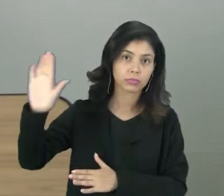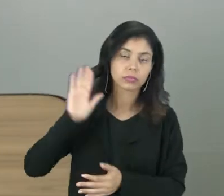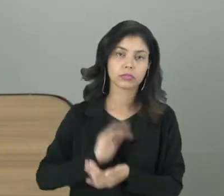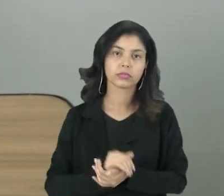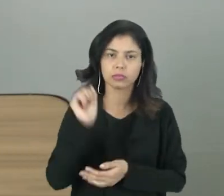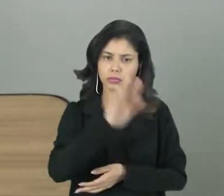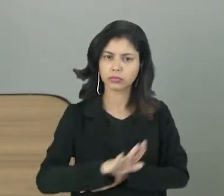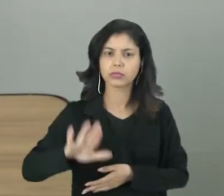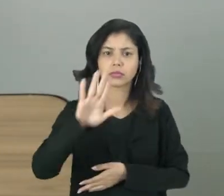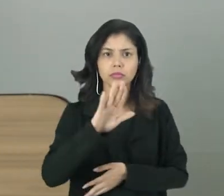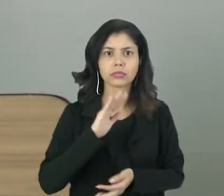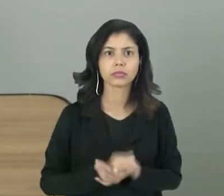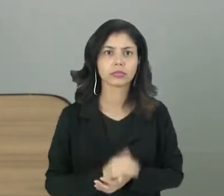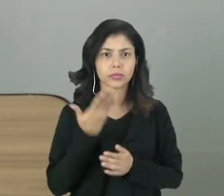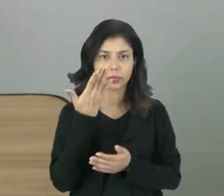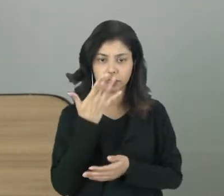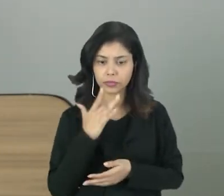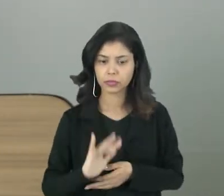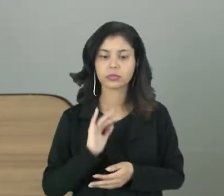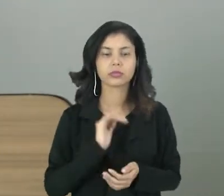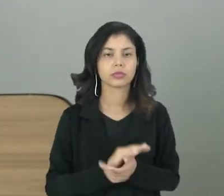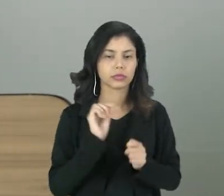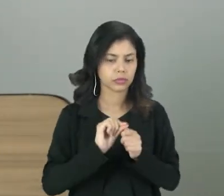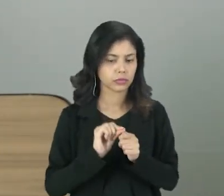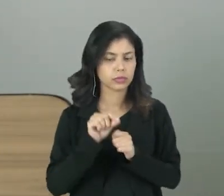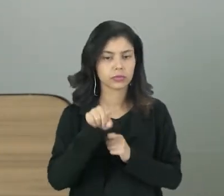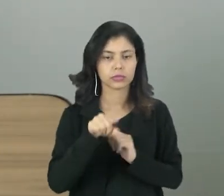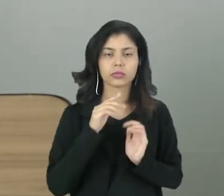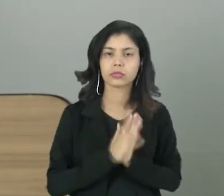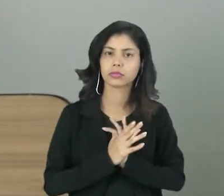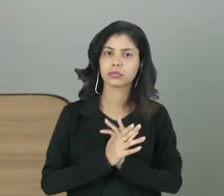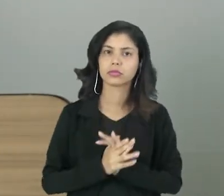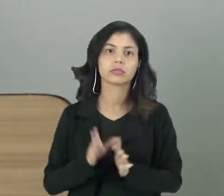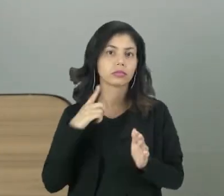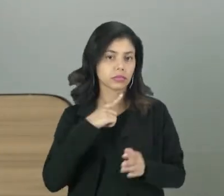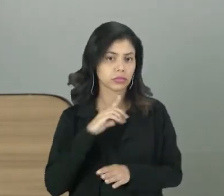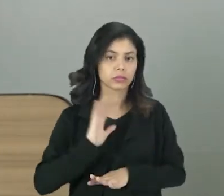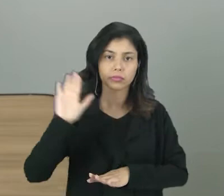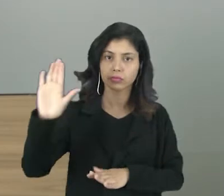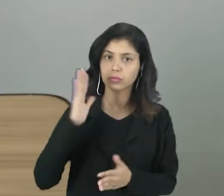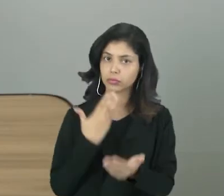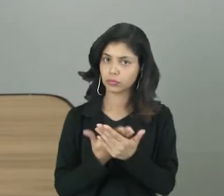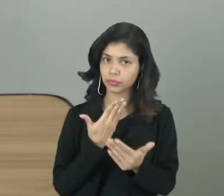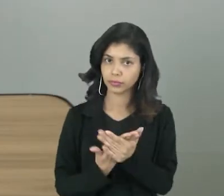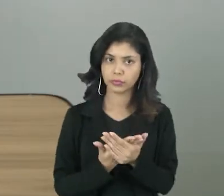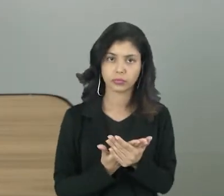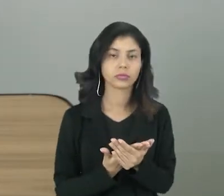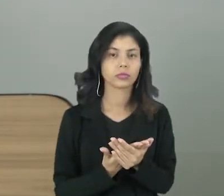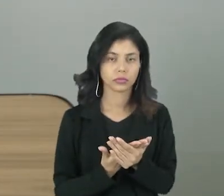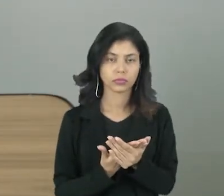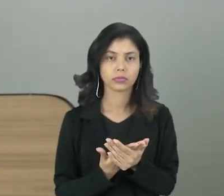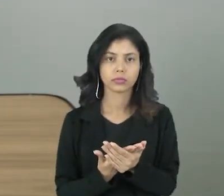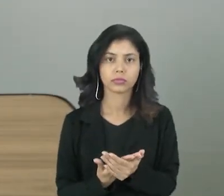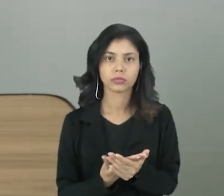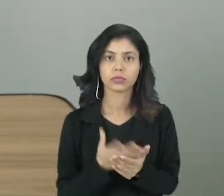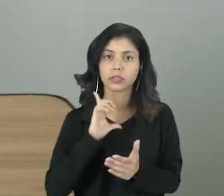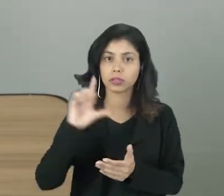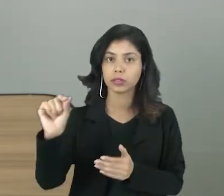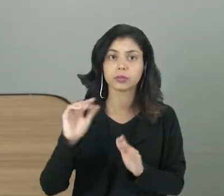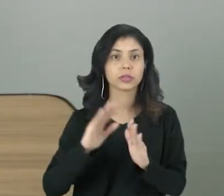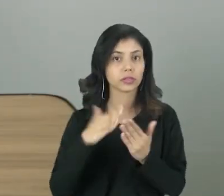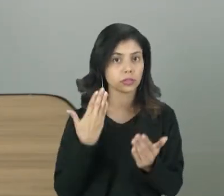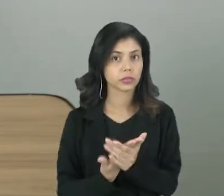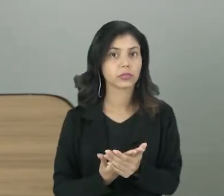geralmente as crianças que estão fazendo isso elas estão deixando de estudar elas estão deixando de ir para